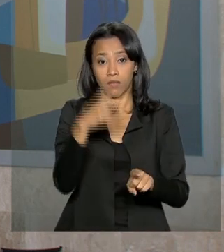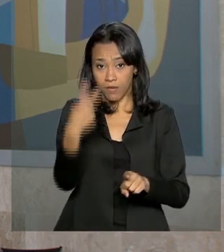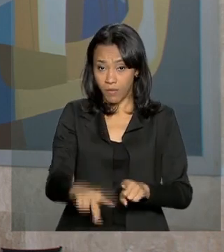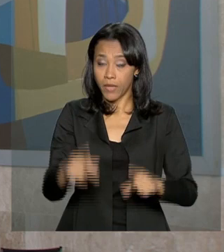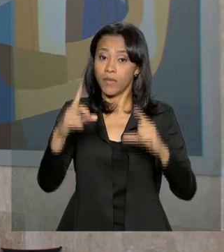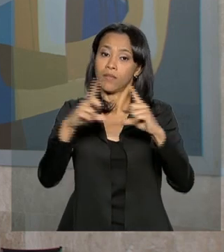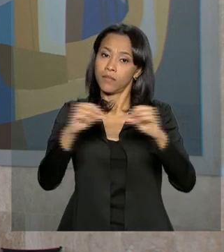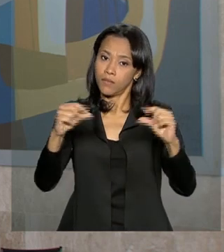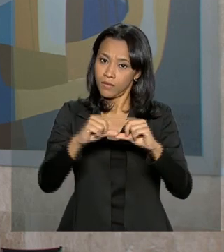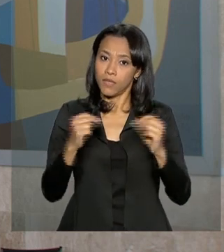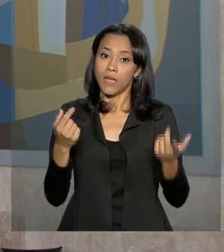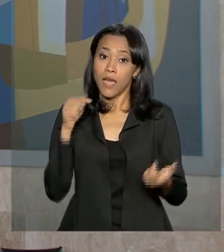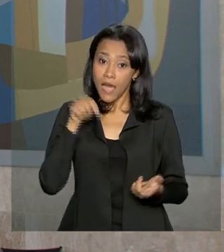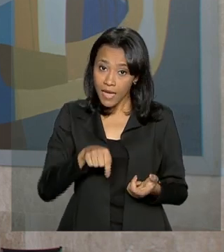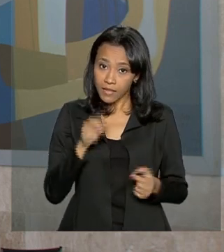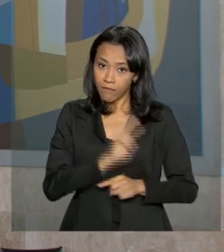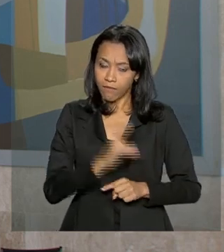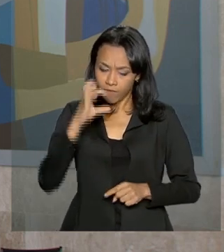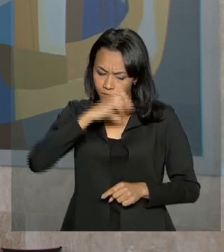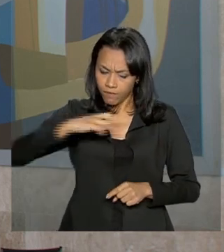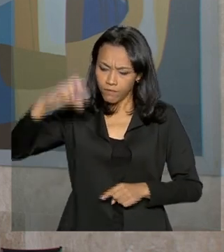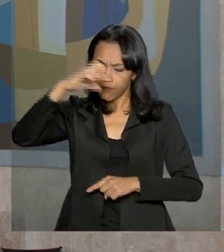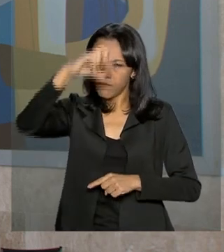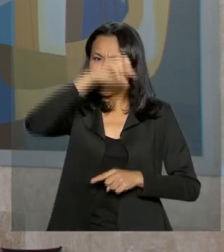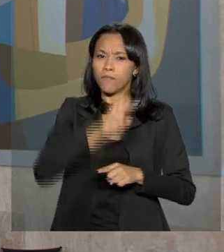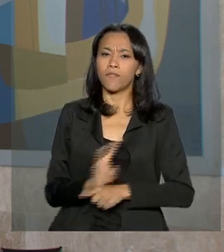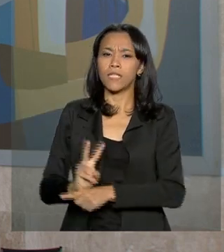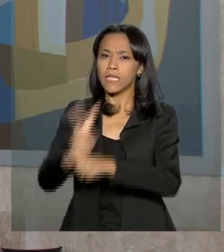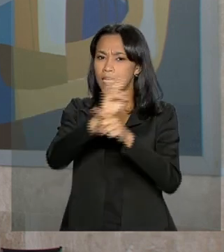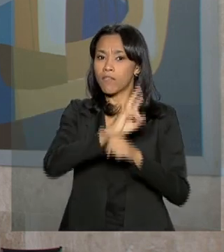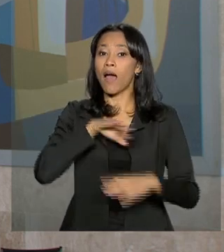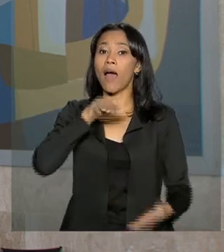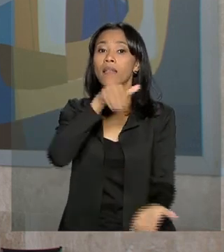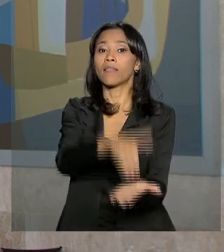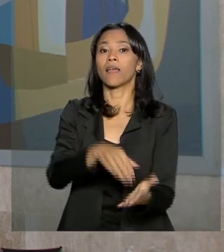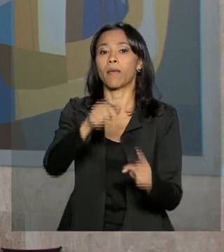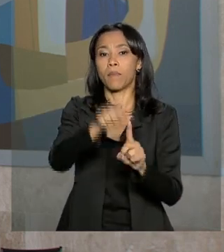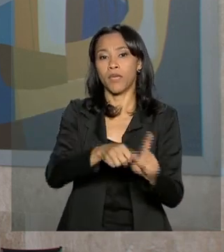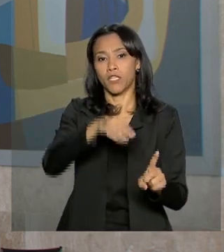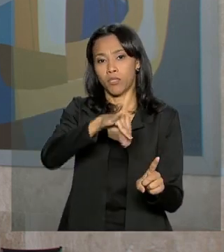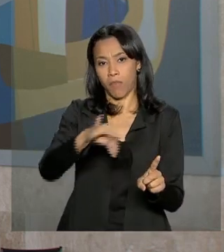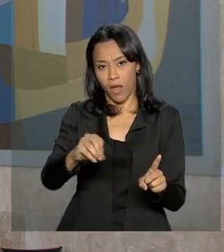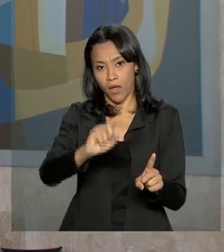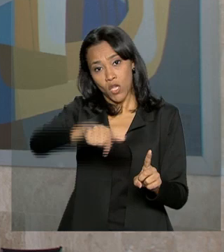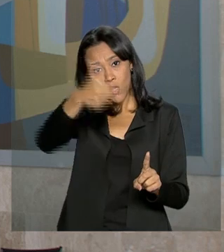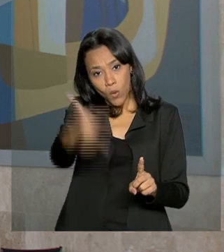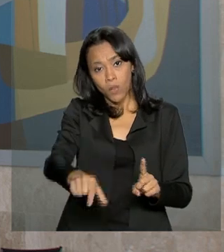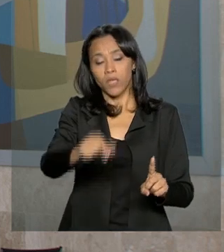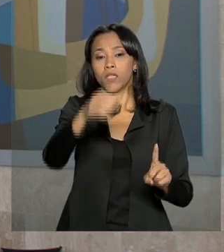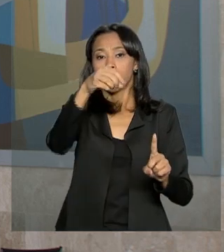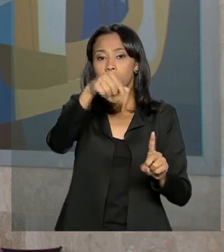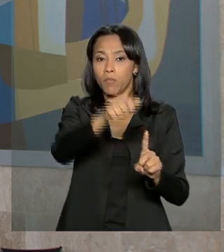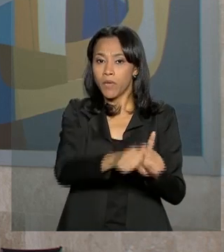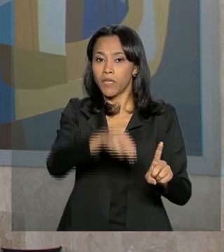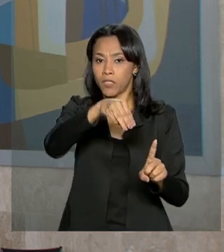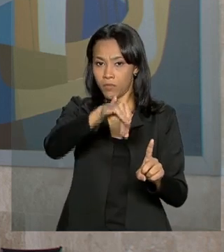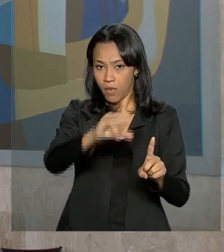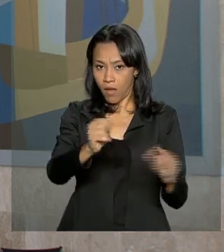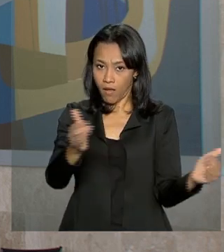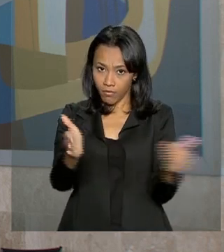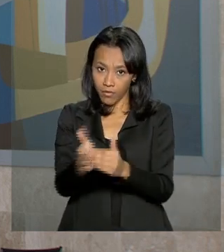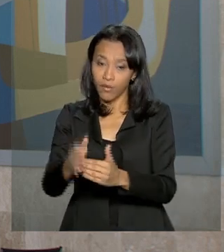primeira etapa de fiscalização vai até maio. Na segunda etapa, que vai de maio a dezembro deste ano, a ANEEL